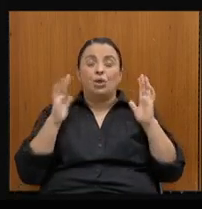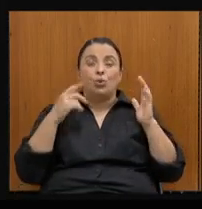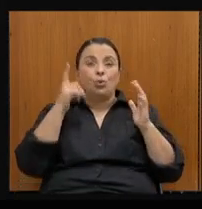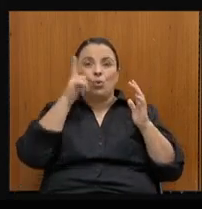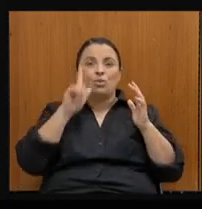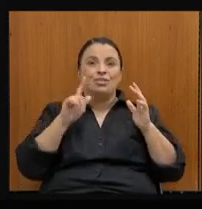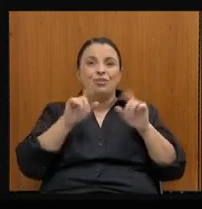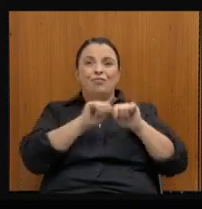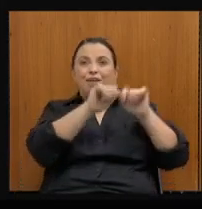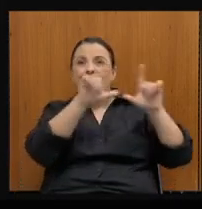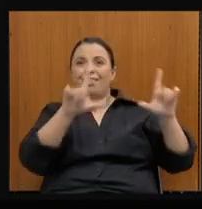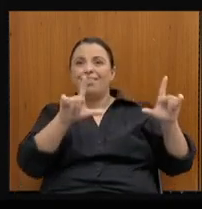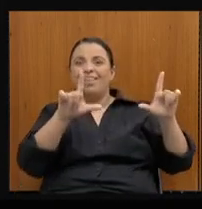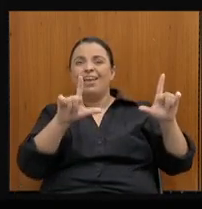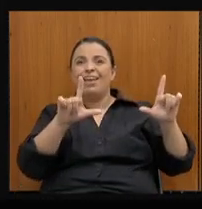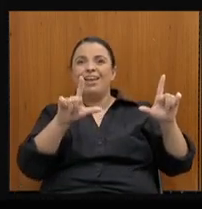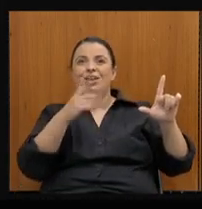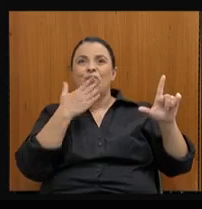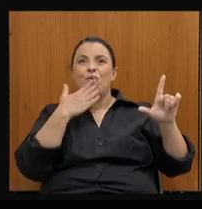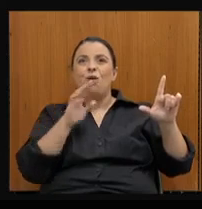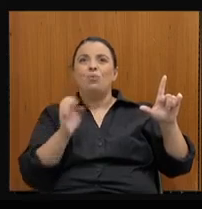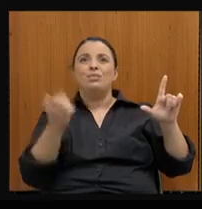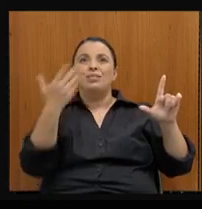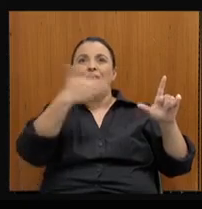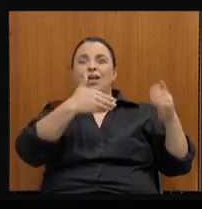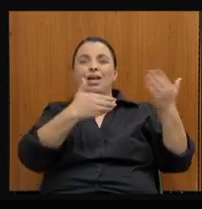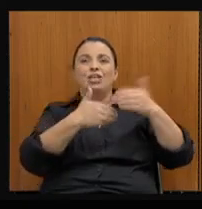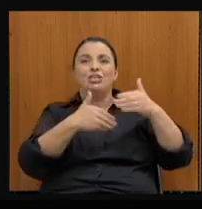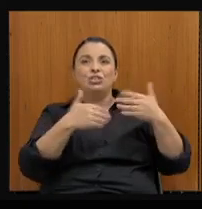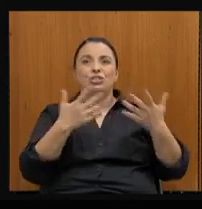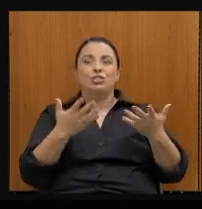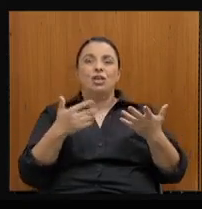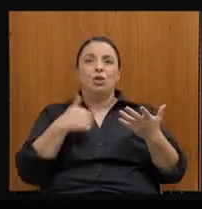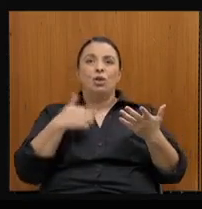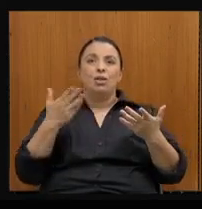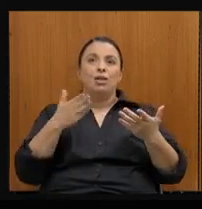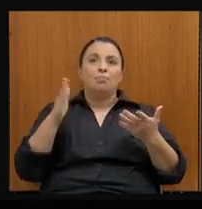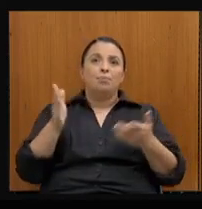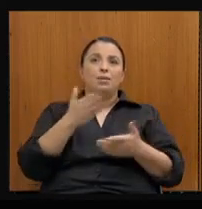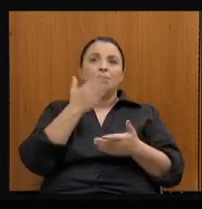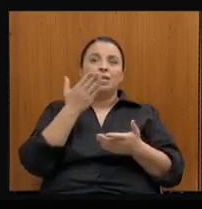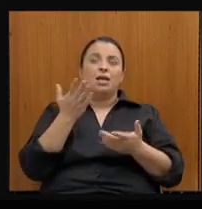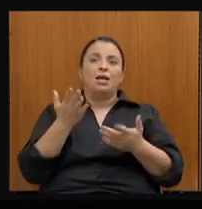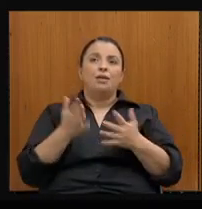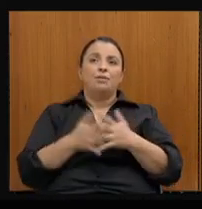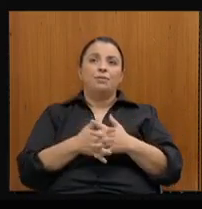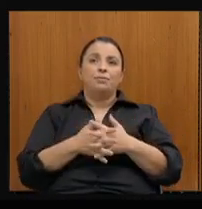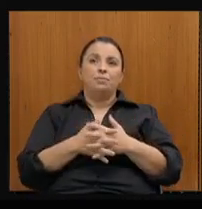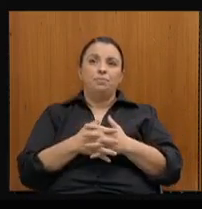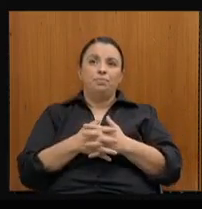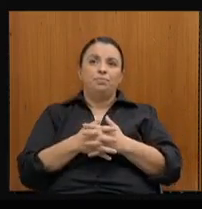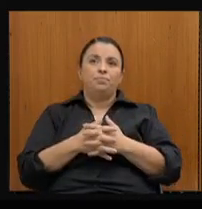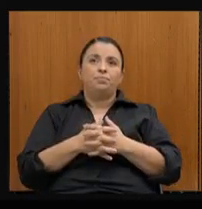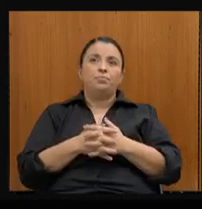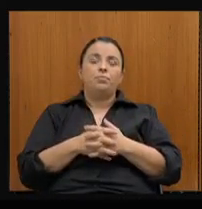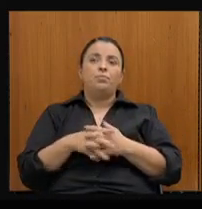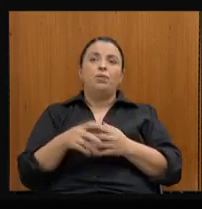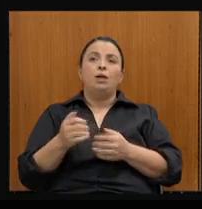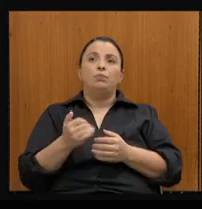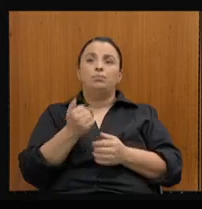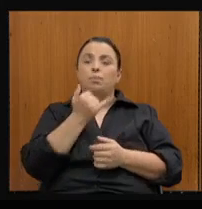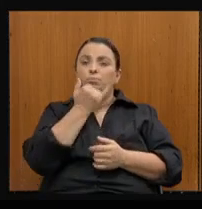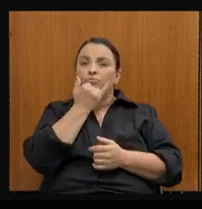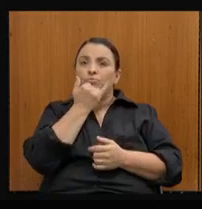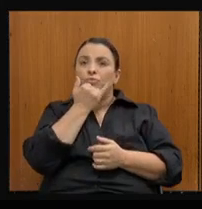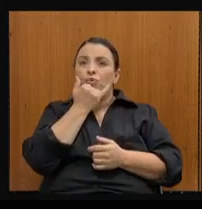ver apresentação em que página está eu gostaria de passar a rua é troque a página